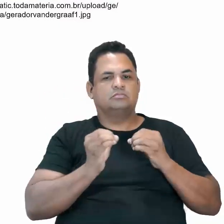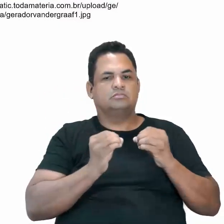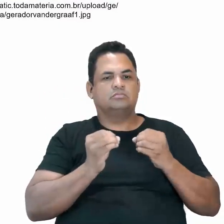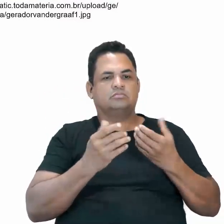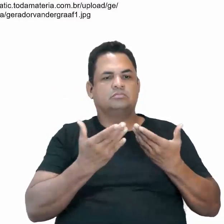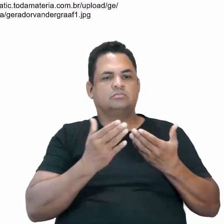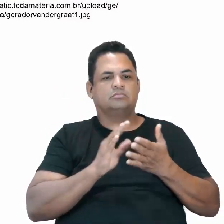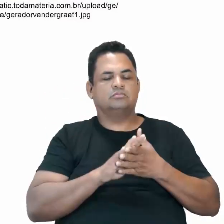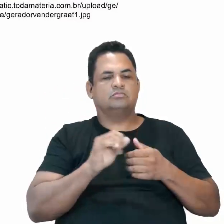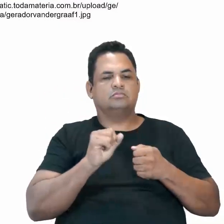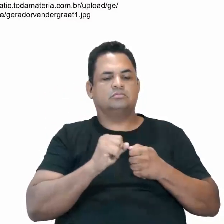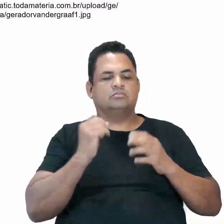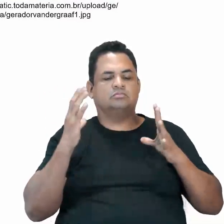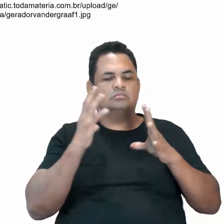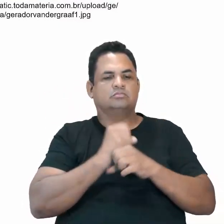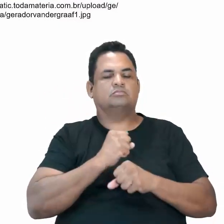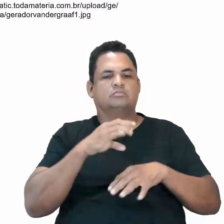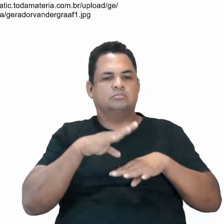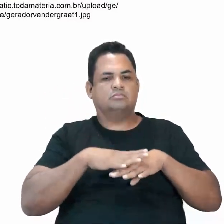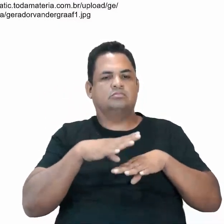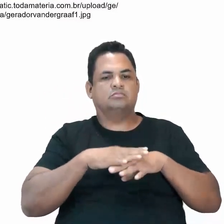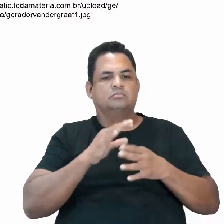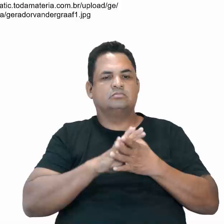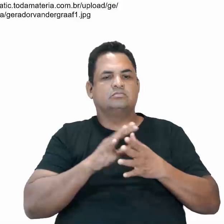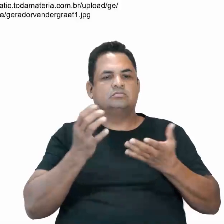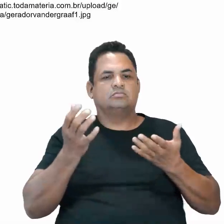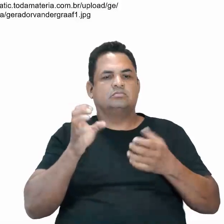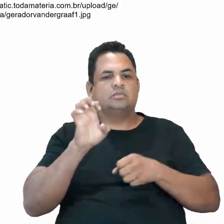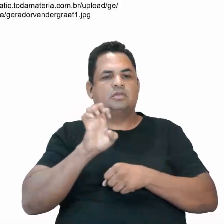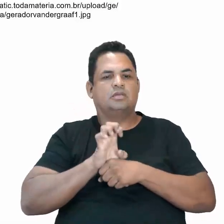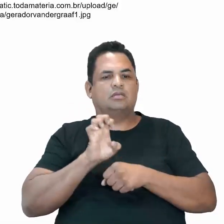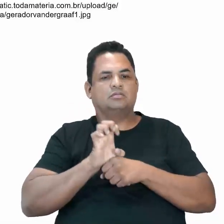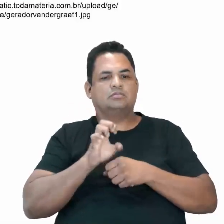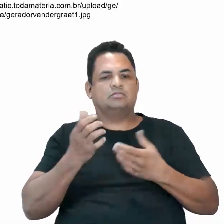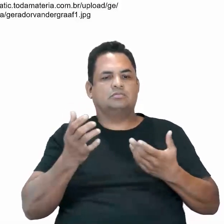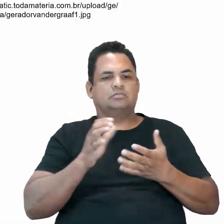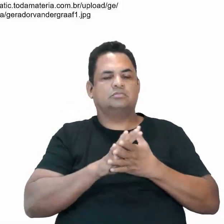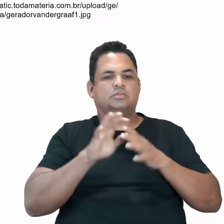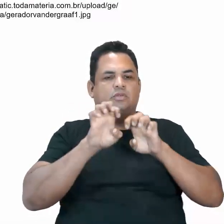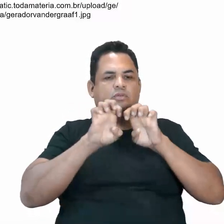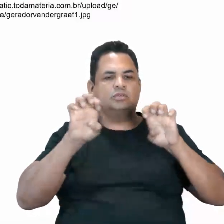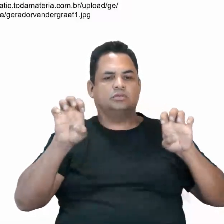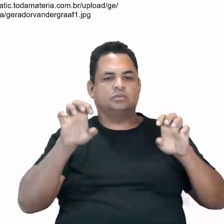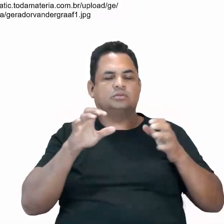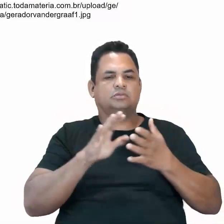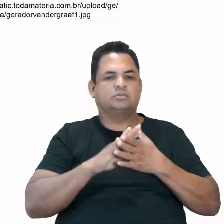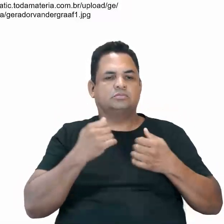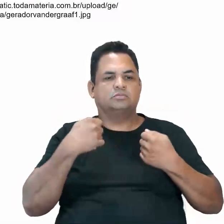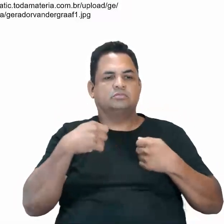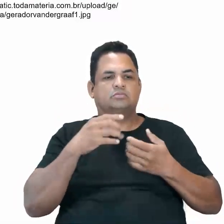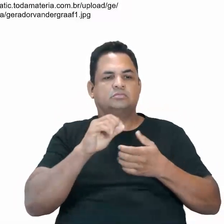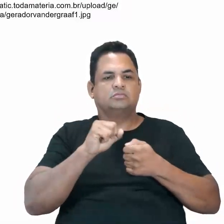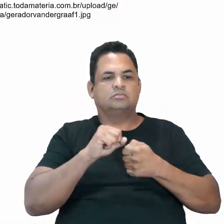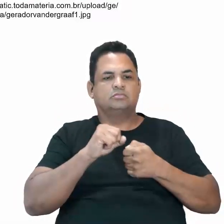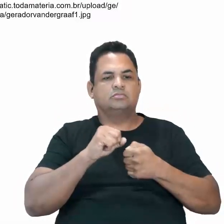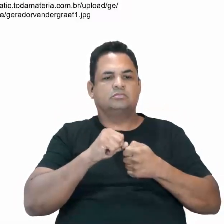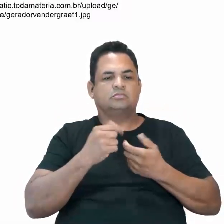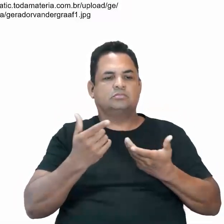fazer o cálculo matemático, as equações que nós conhecemos no ensino médio. É possível fazer com qualquer